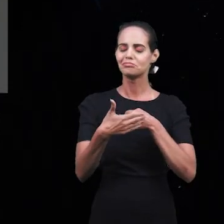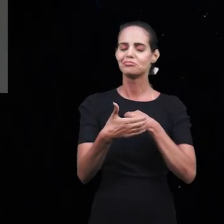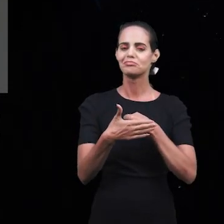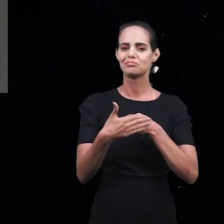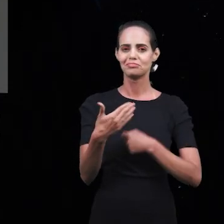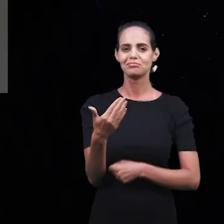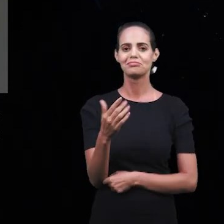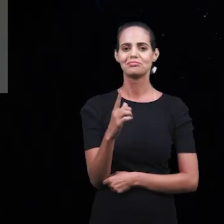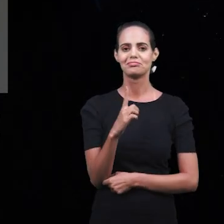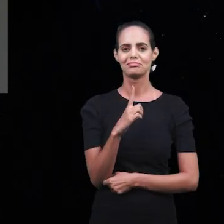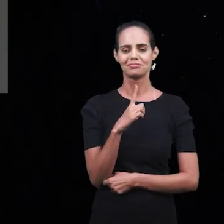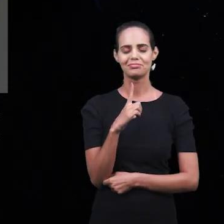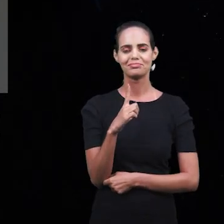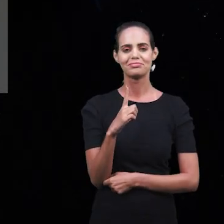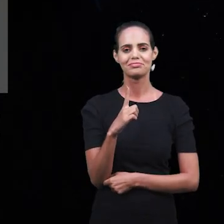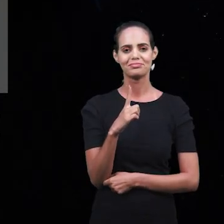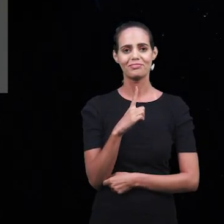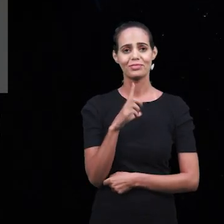Nome